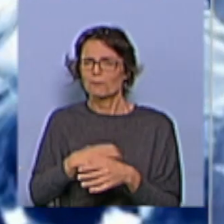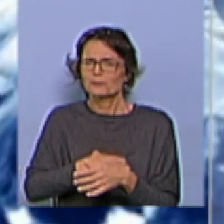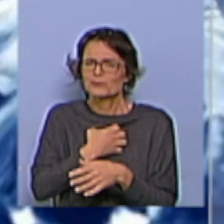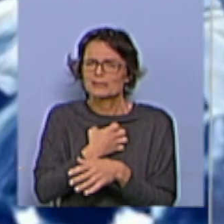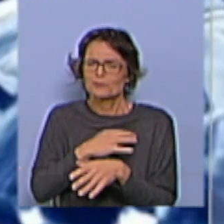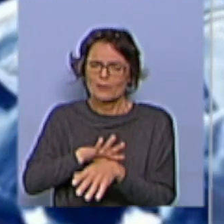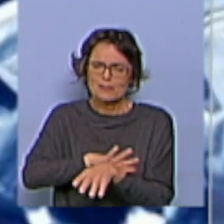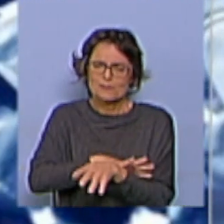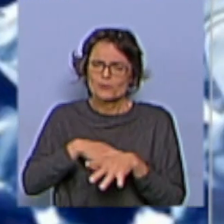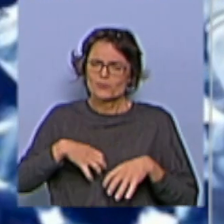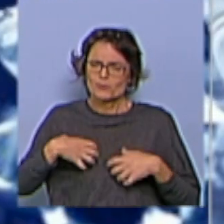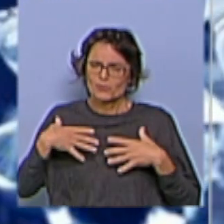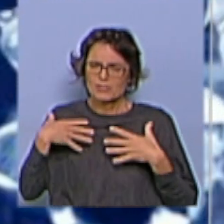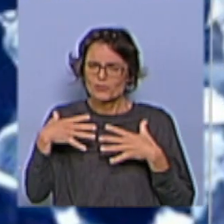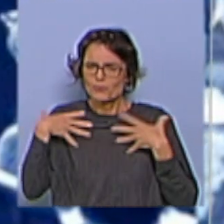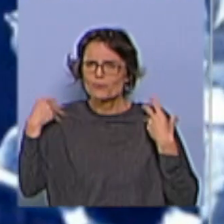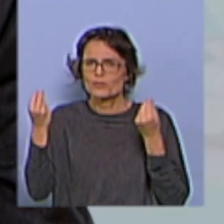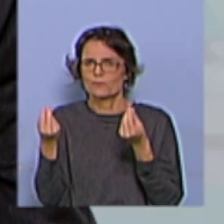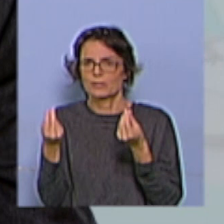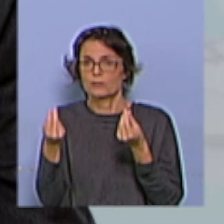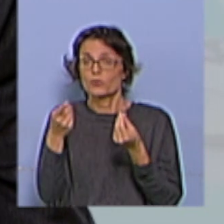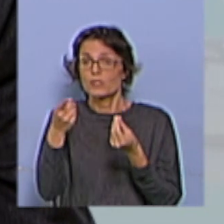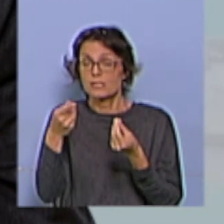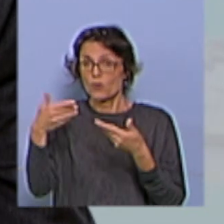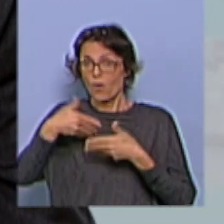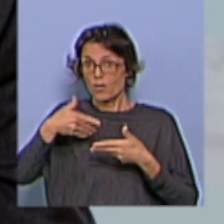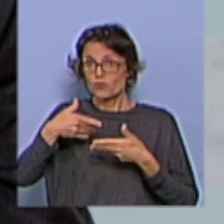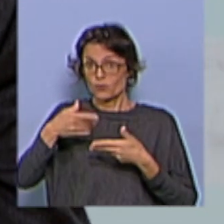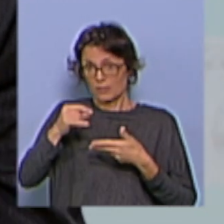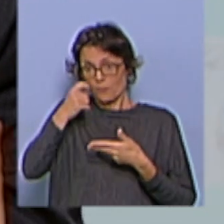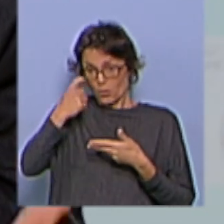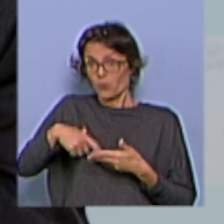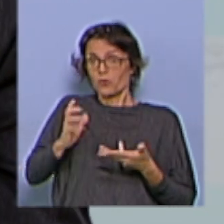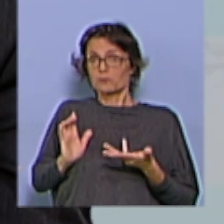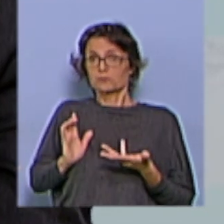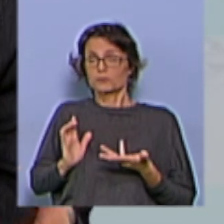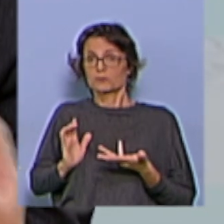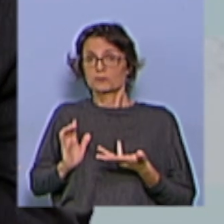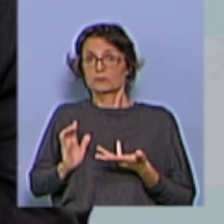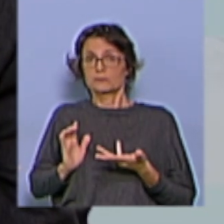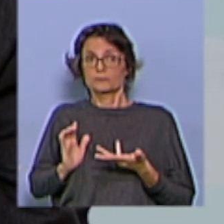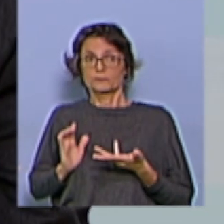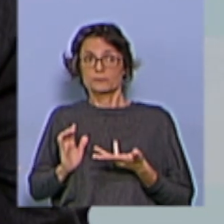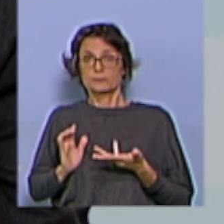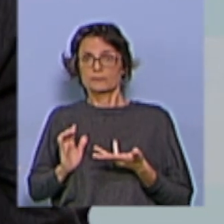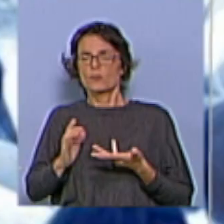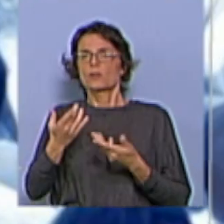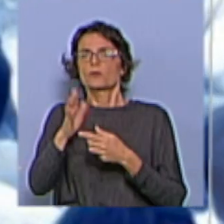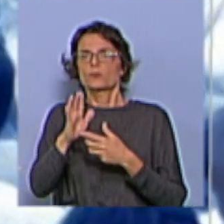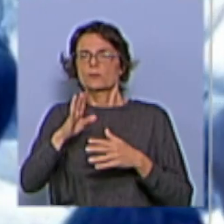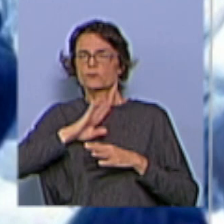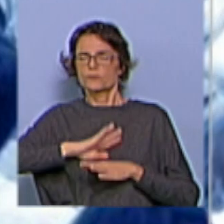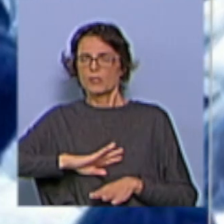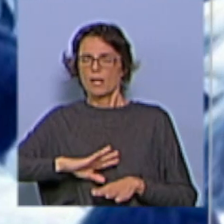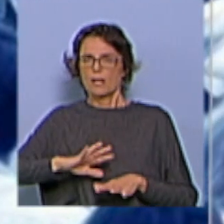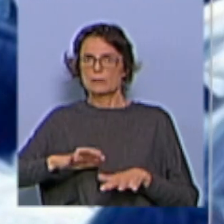ajudam à recuperação do corpo, que aliviam o espírito e que levam as pessoas a baixar os níveis de angústia e os